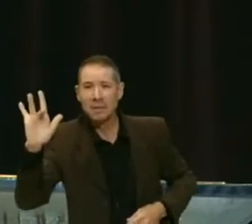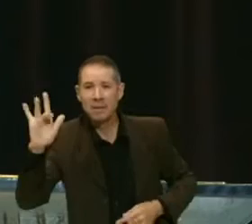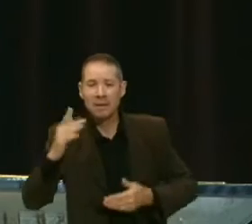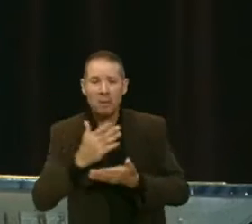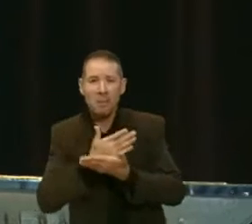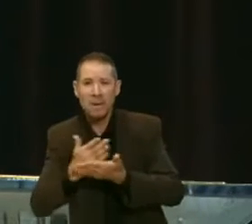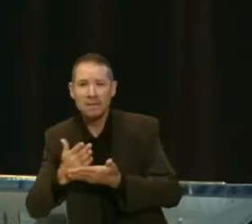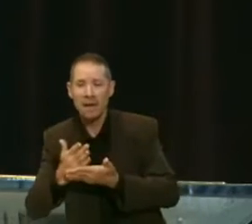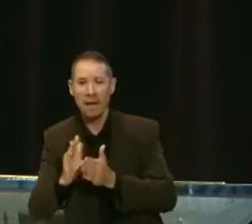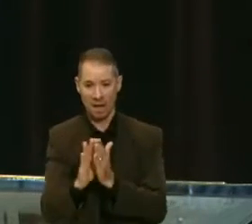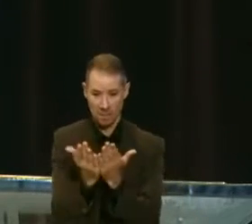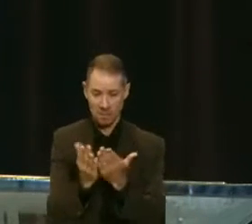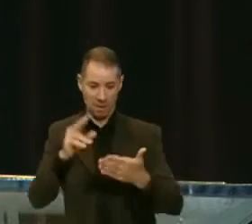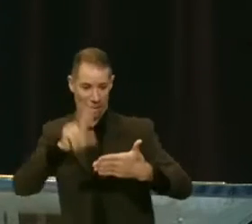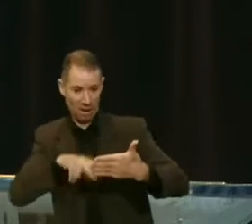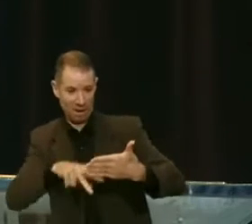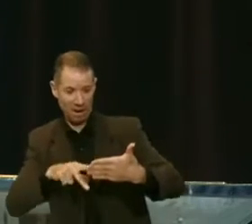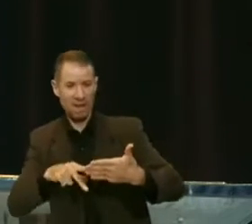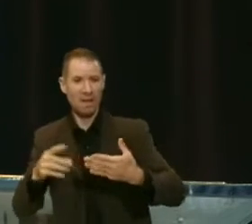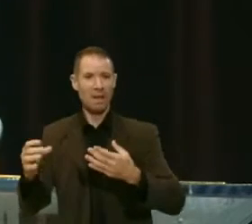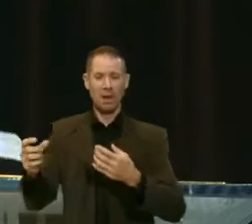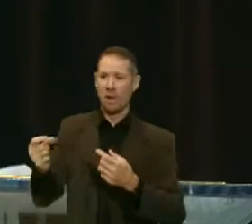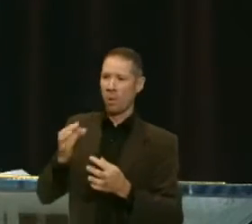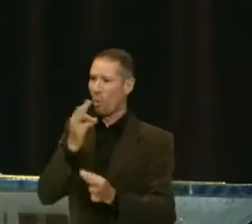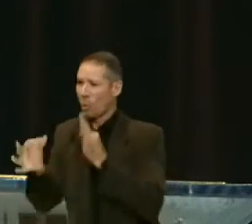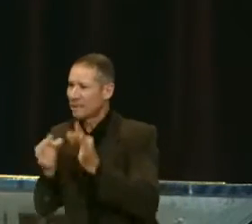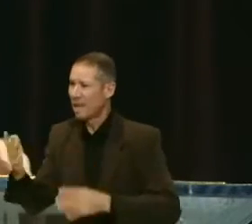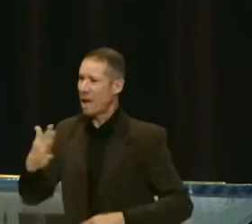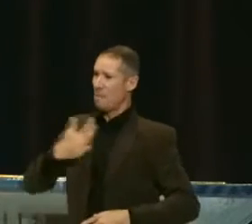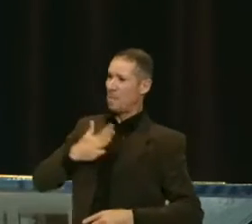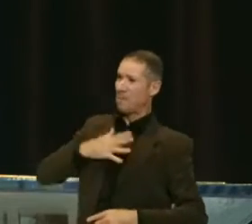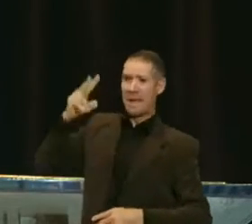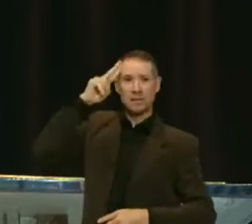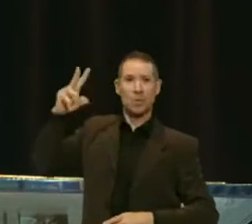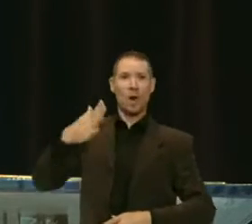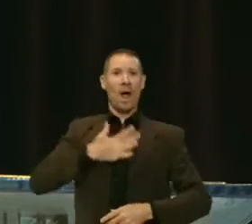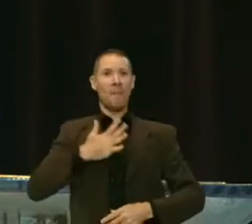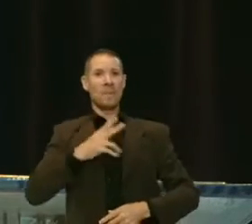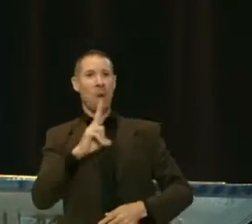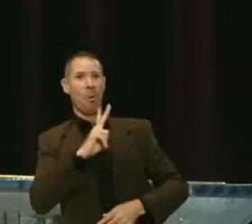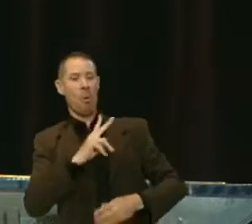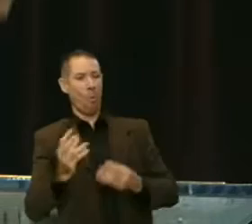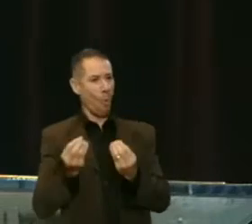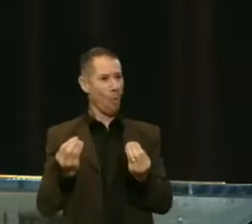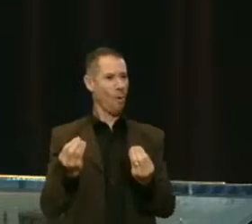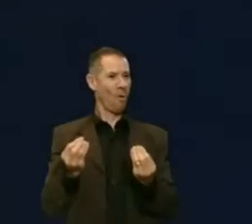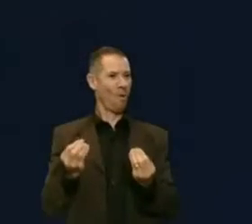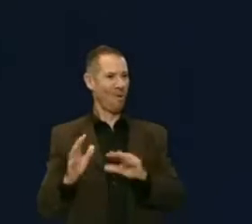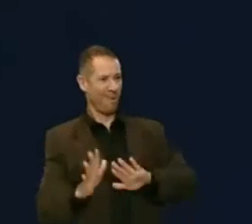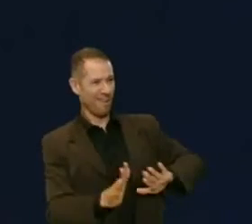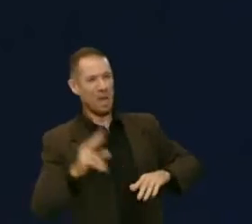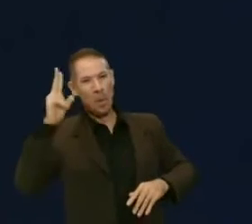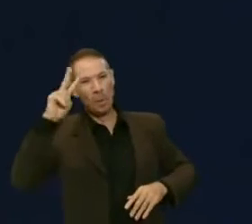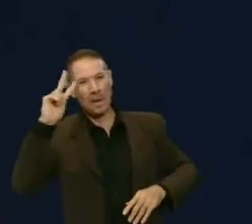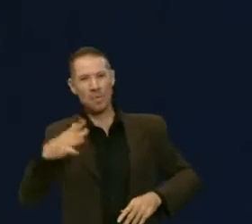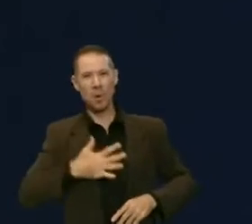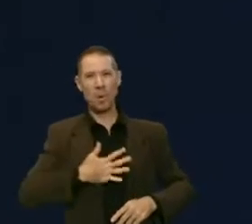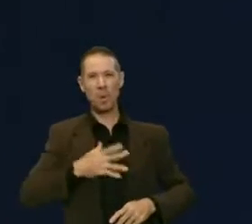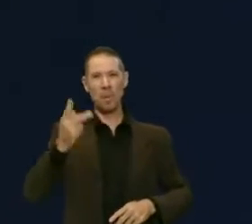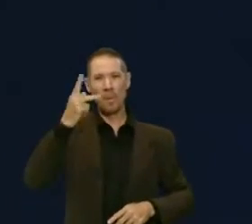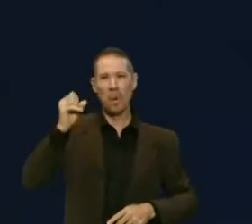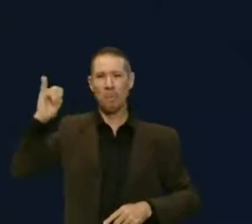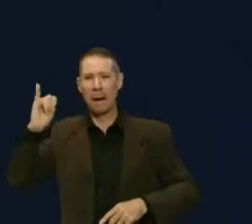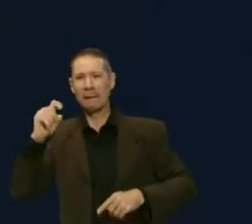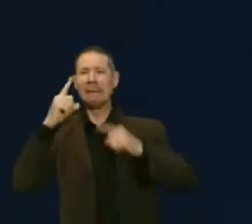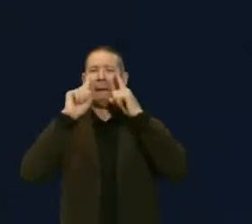começa a ler a Bíblia para mim e contar as minhas histórias. Eu lembro do dia que o meu pai estava chorando